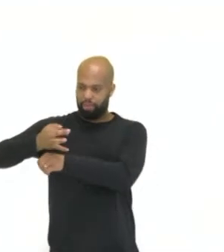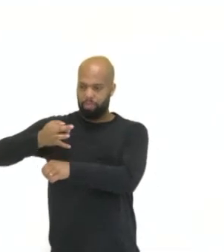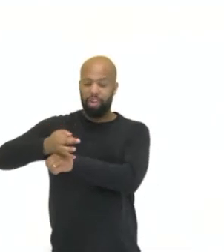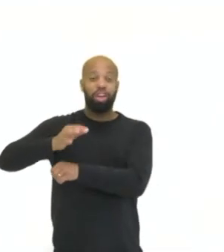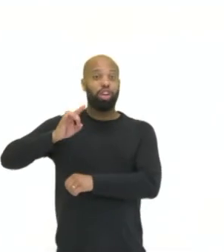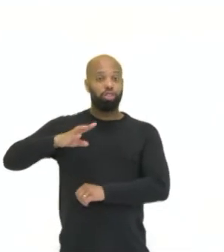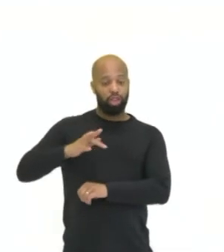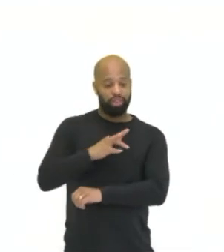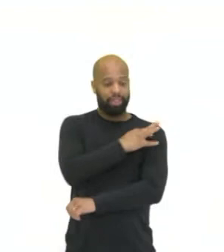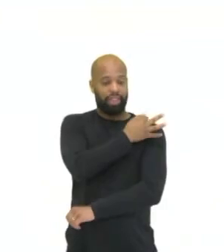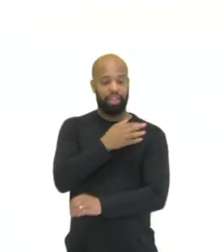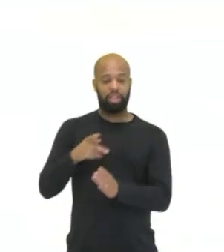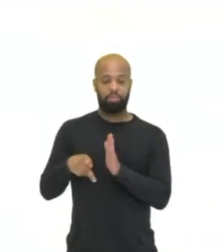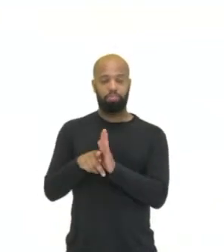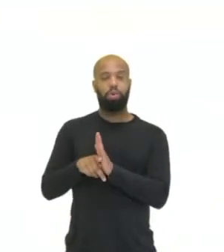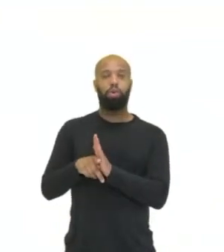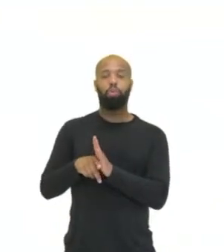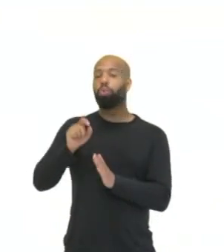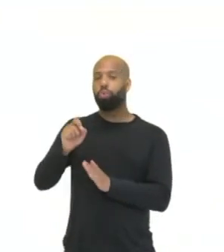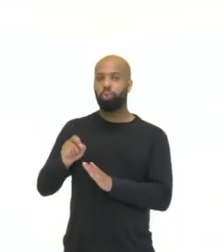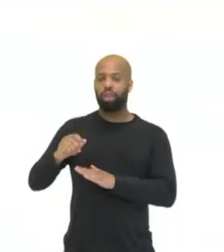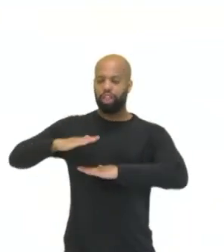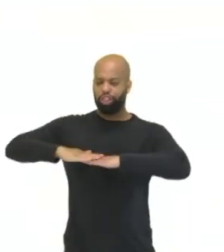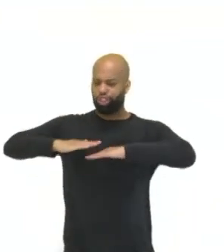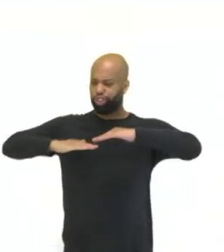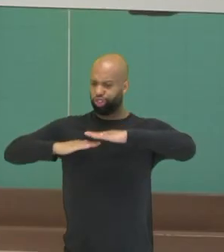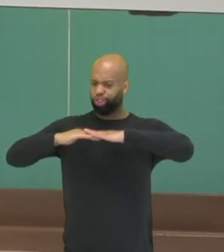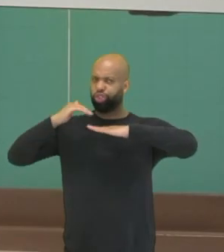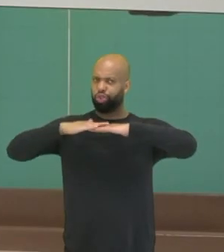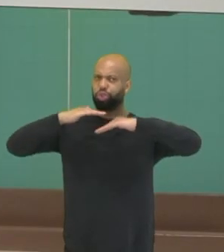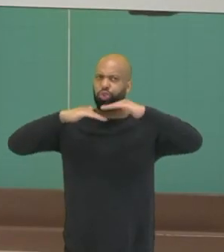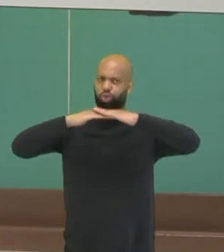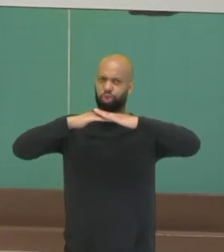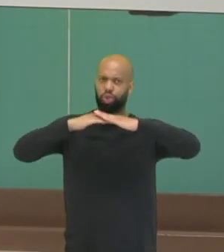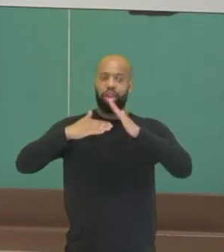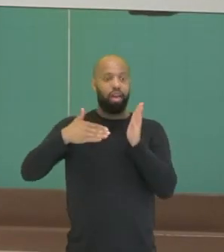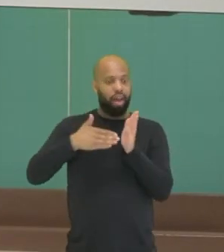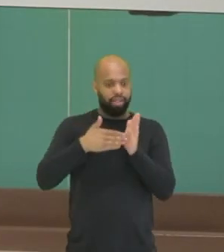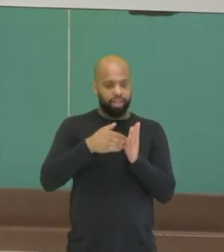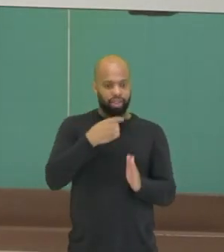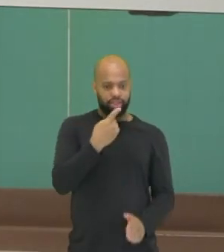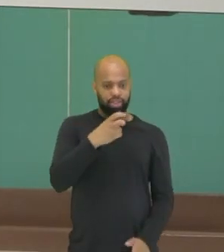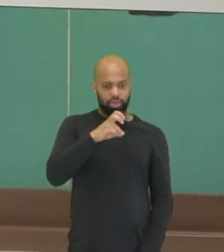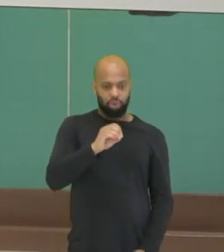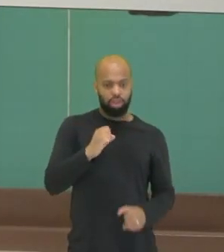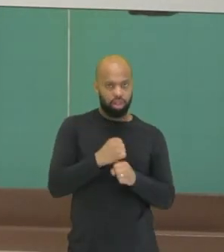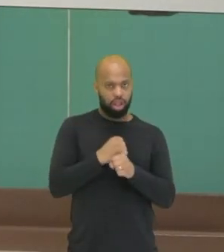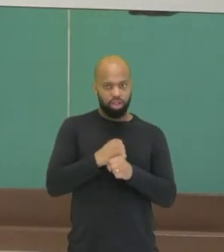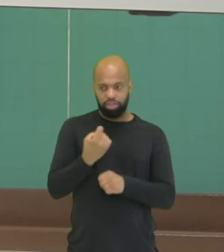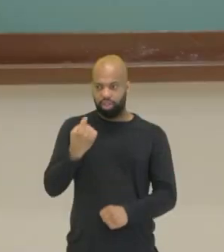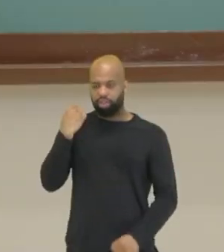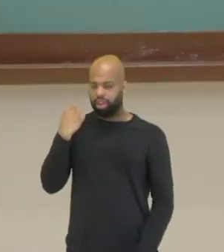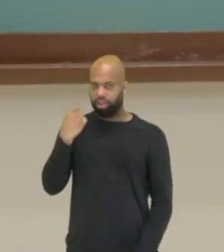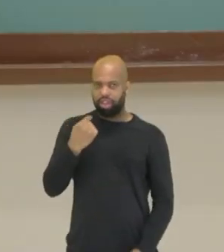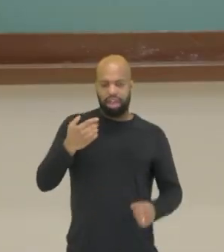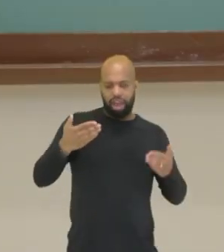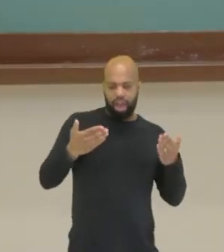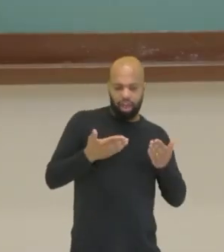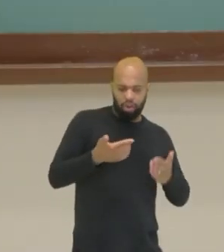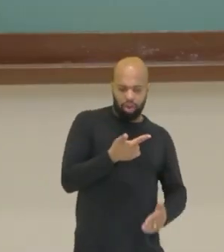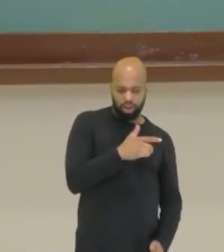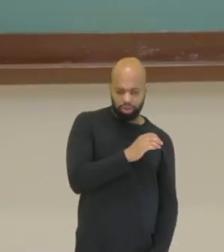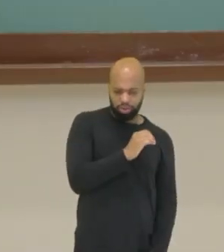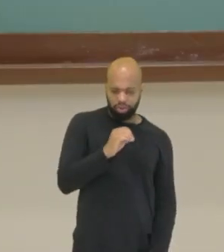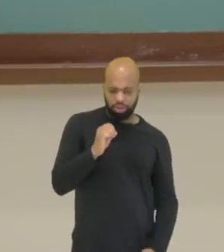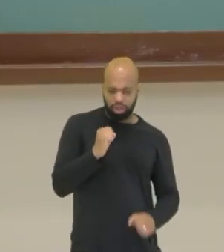tijolos se mostrou muito eficaz. E de pasmo, isso até 150 anos atrás, tá? Não tem 200 anos que mudou ou modificou